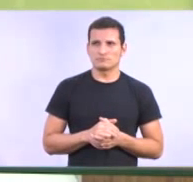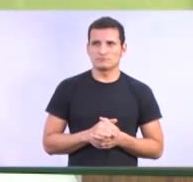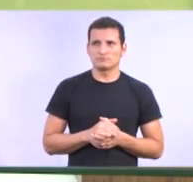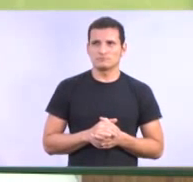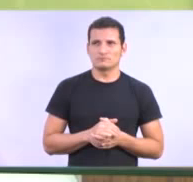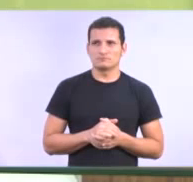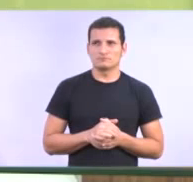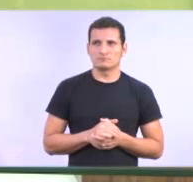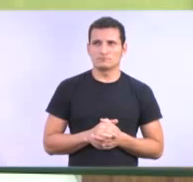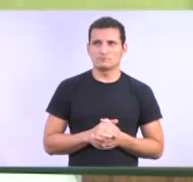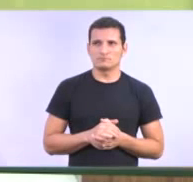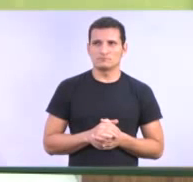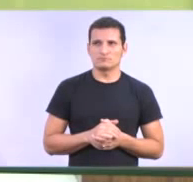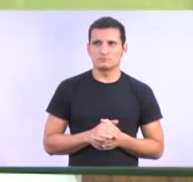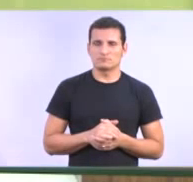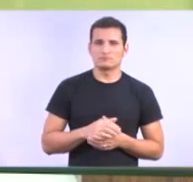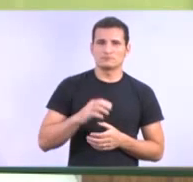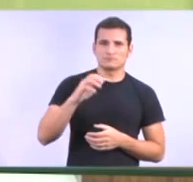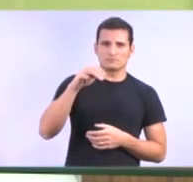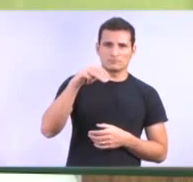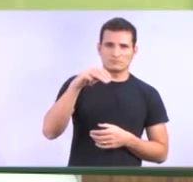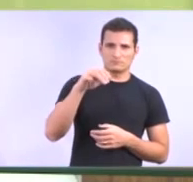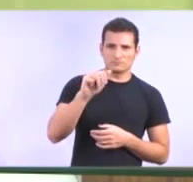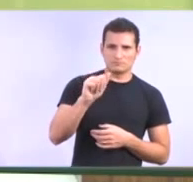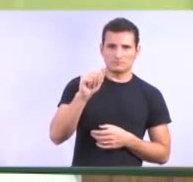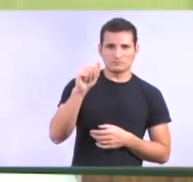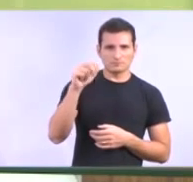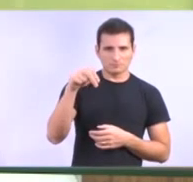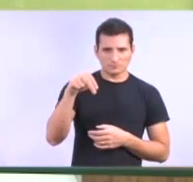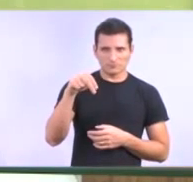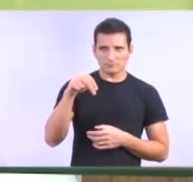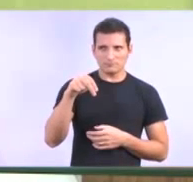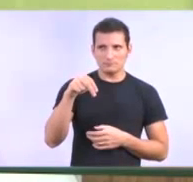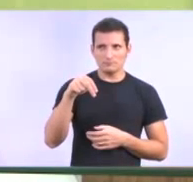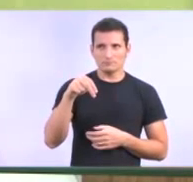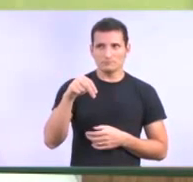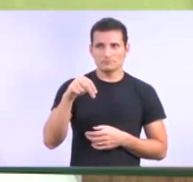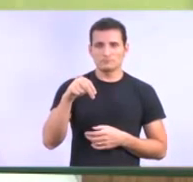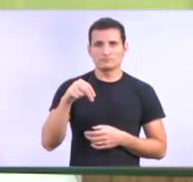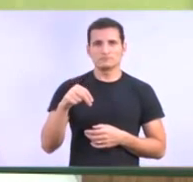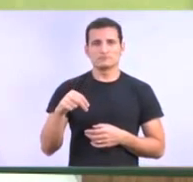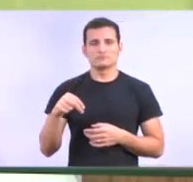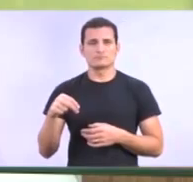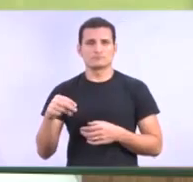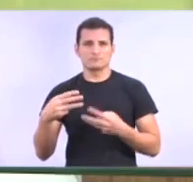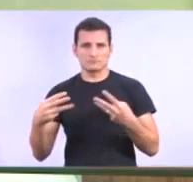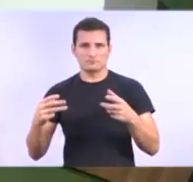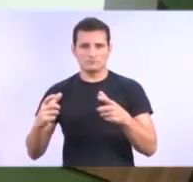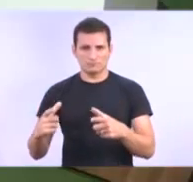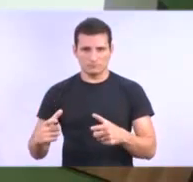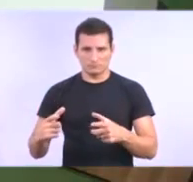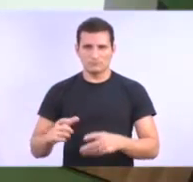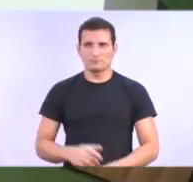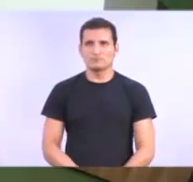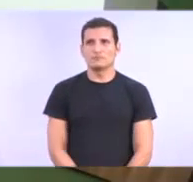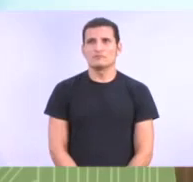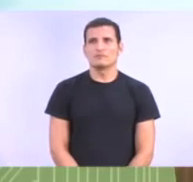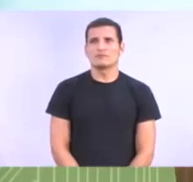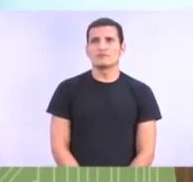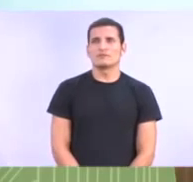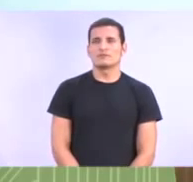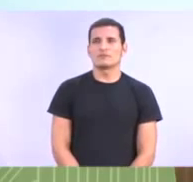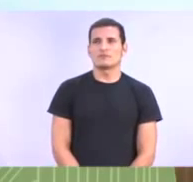nesse meio termo, que seria a MAN, né, e também a rede local. Ok, professor? Perfeito.